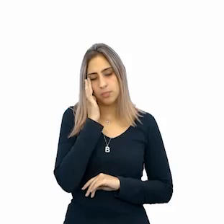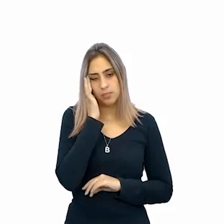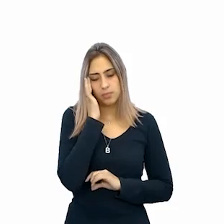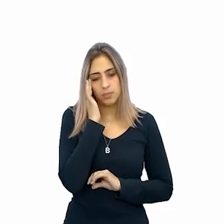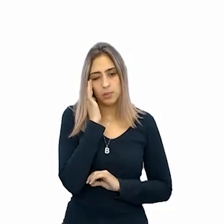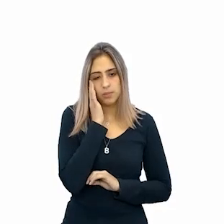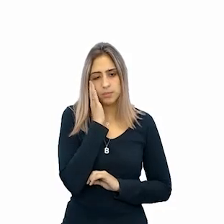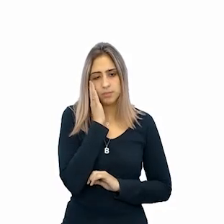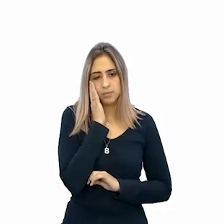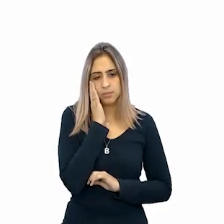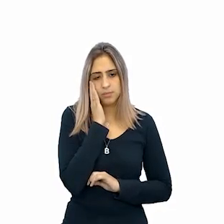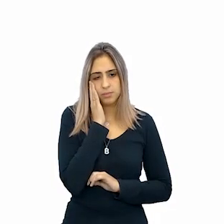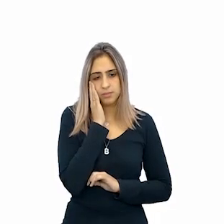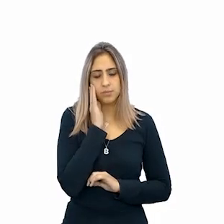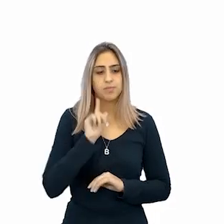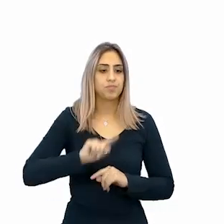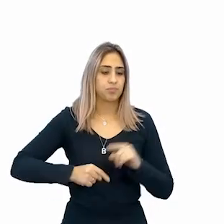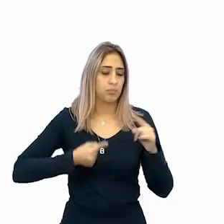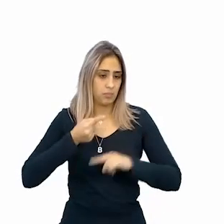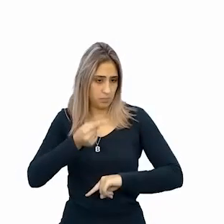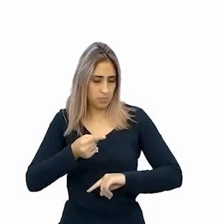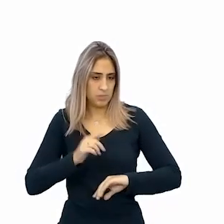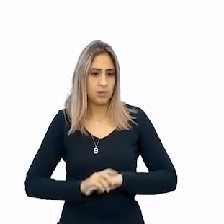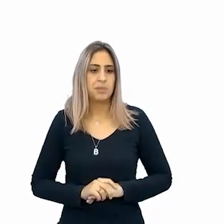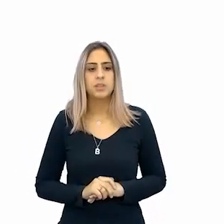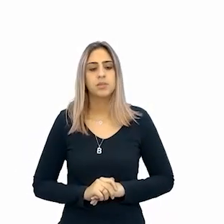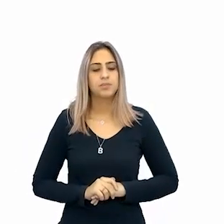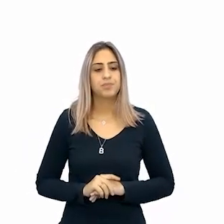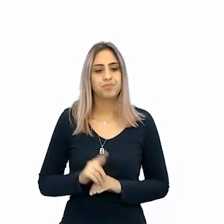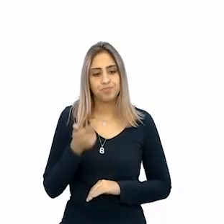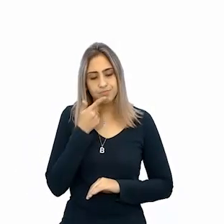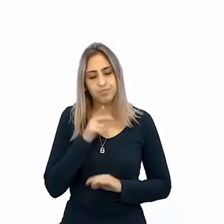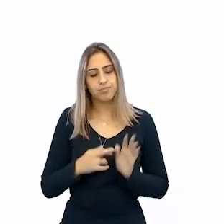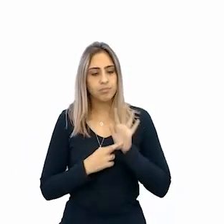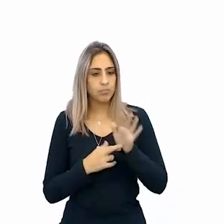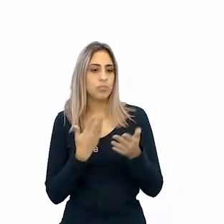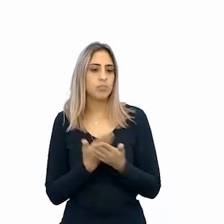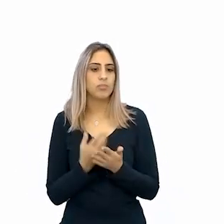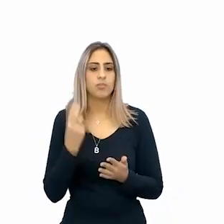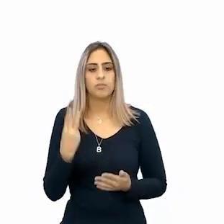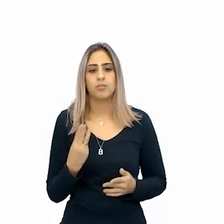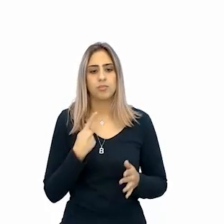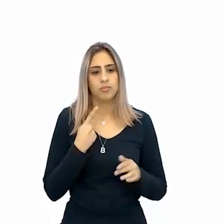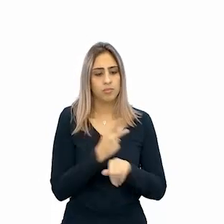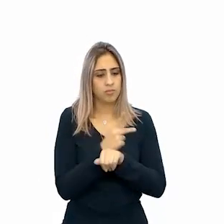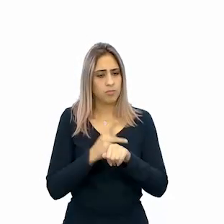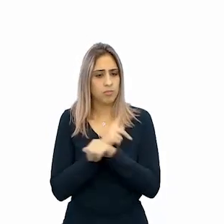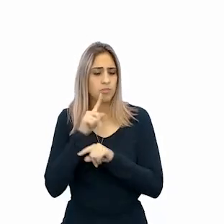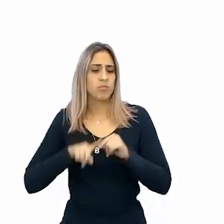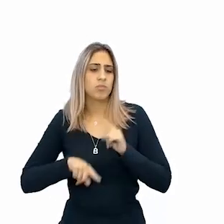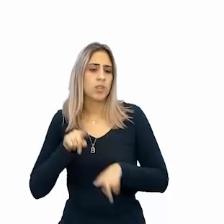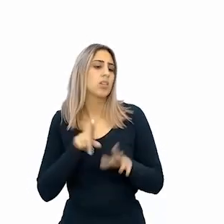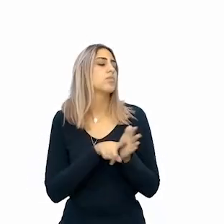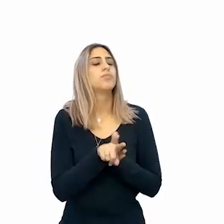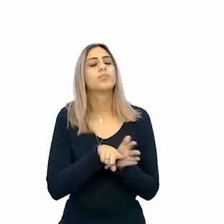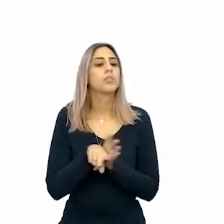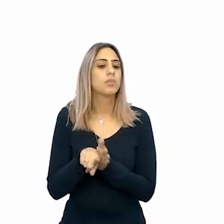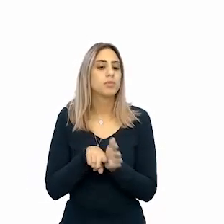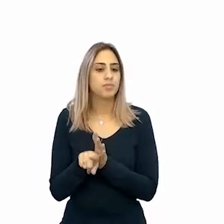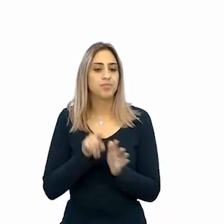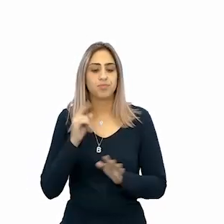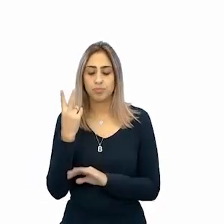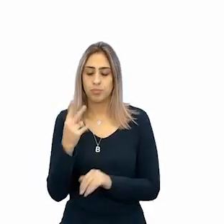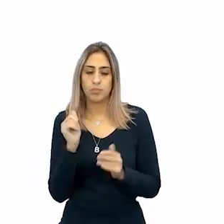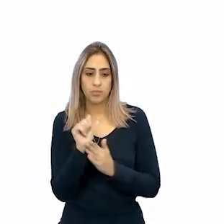No próximo, que se refere à aula 3, buscando materiais de pesquisa. São